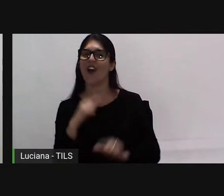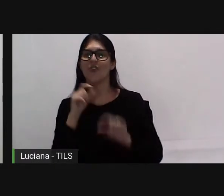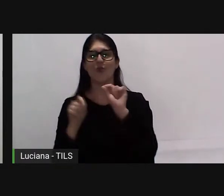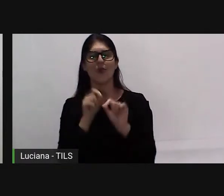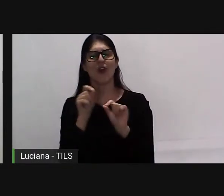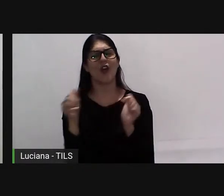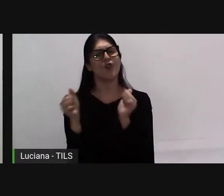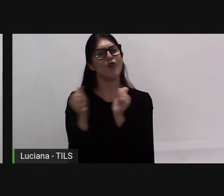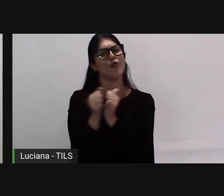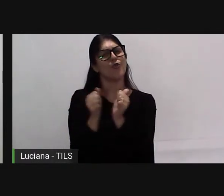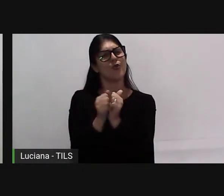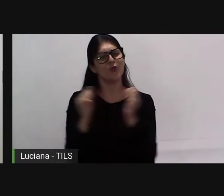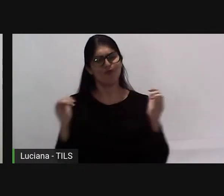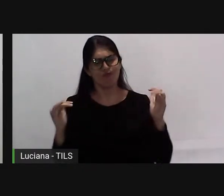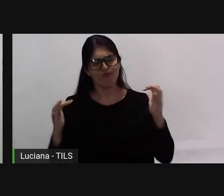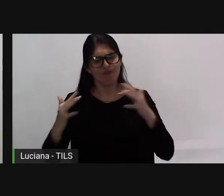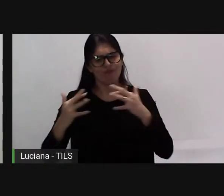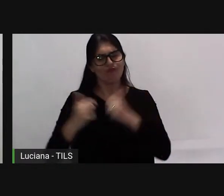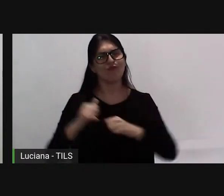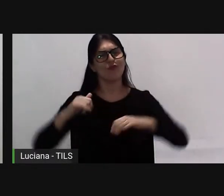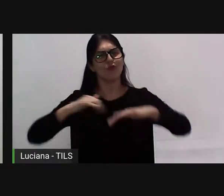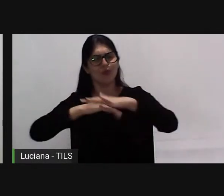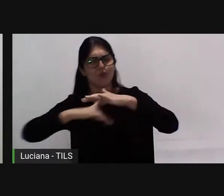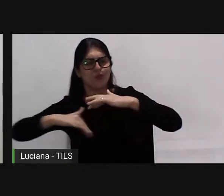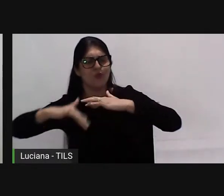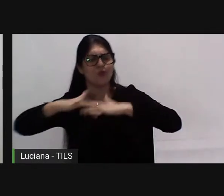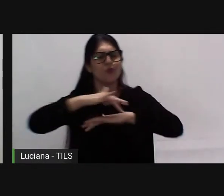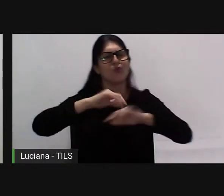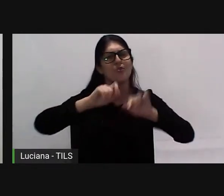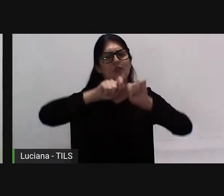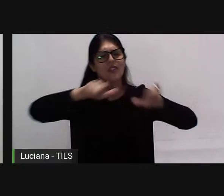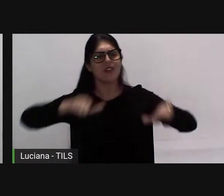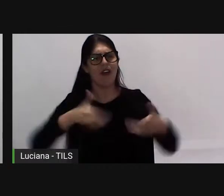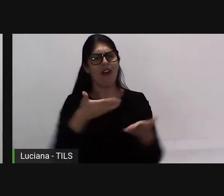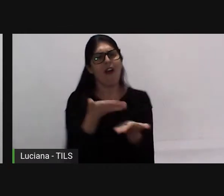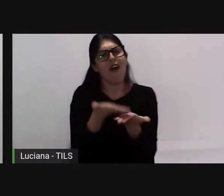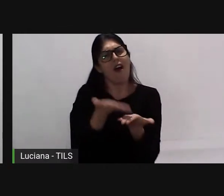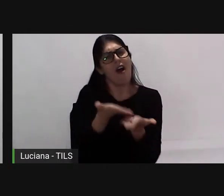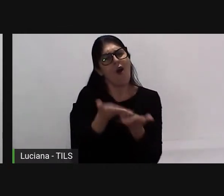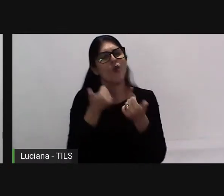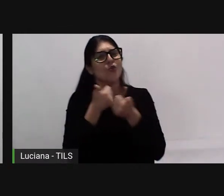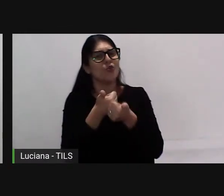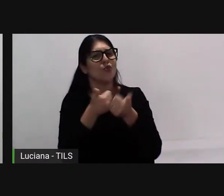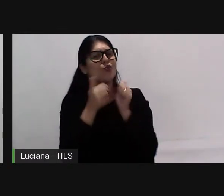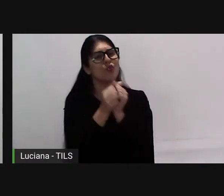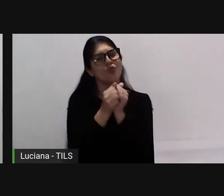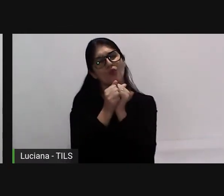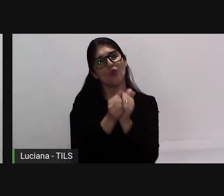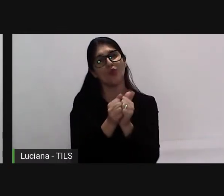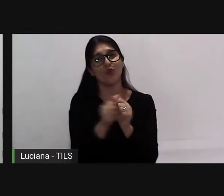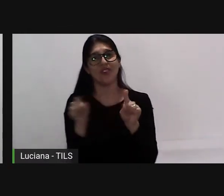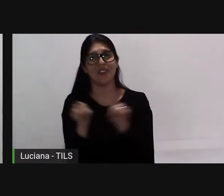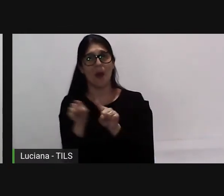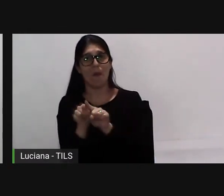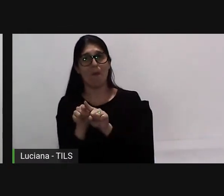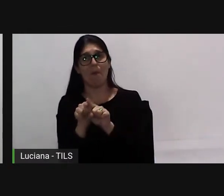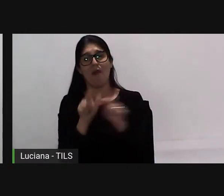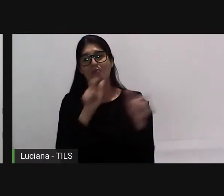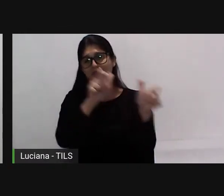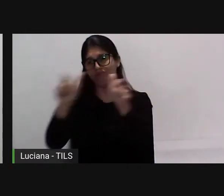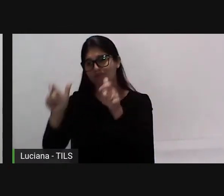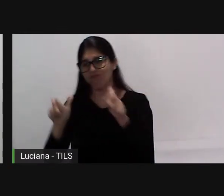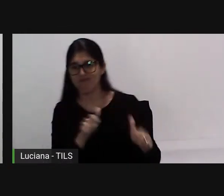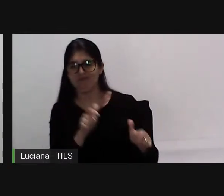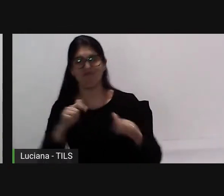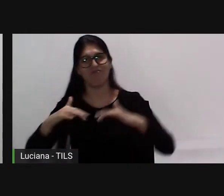juntos, andando pelos corredores, salas de aula e ocupando todos os espaços do nosso campus. Mas